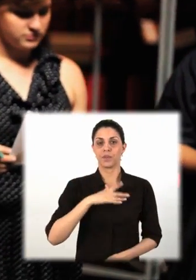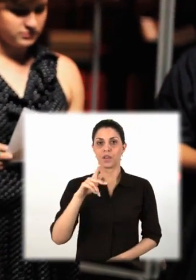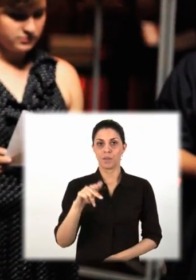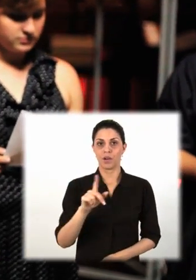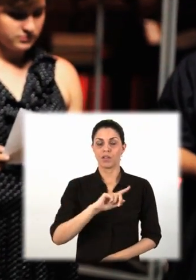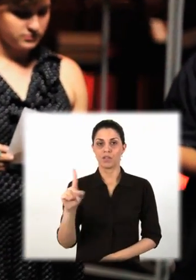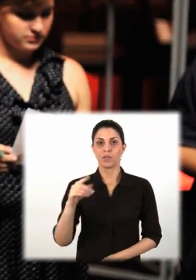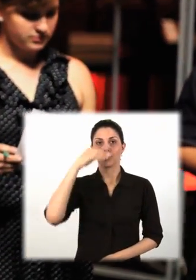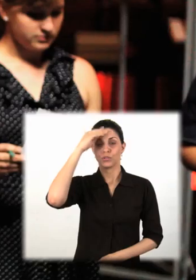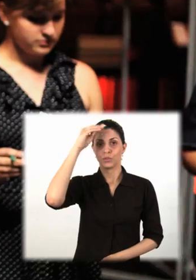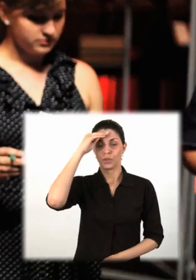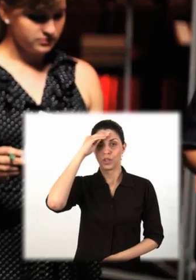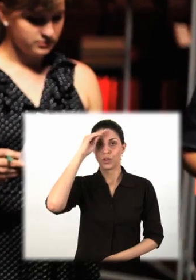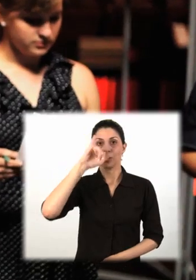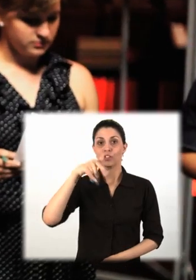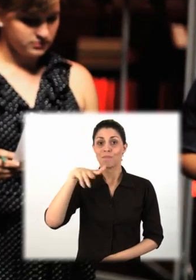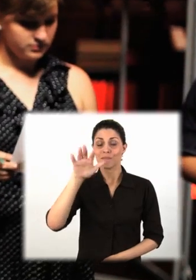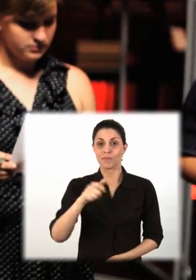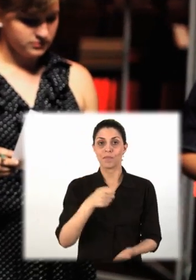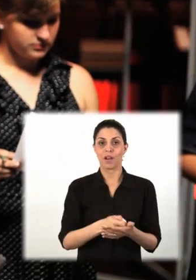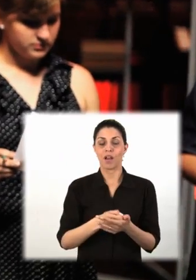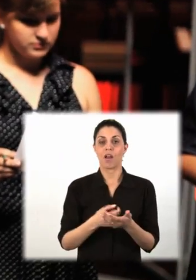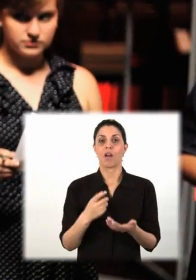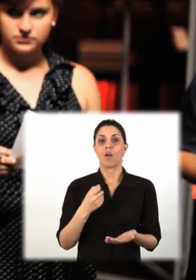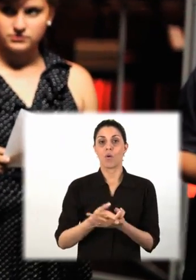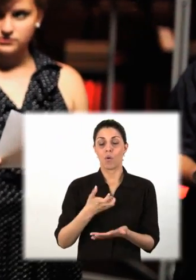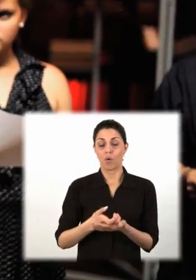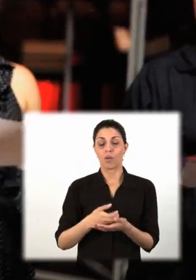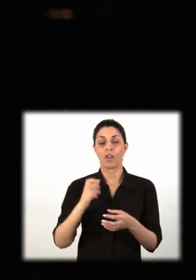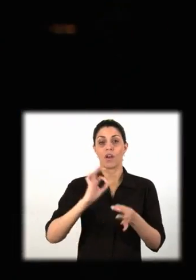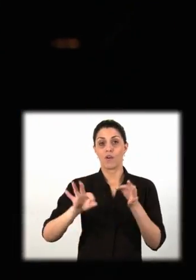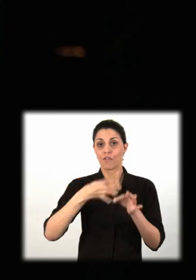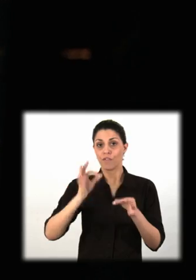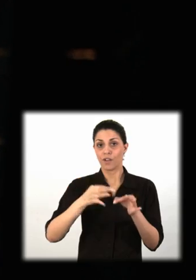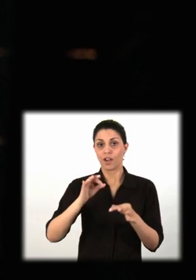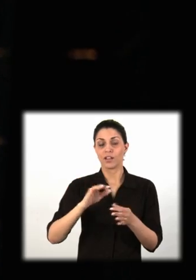a meu sobrinho, jamais será paga a conta do alfaiate, nada aos pobres.